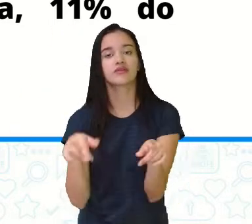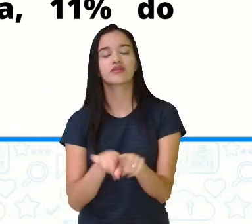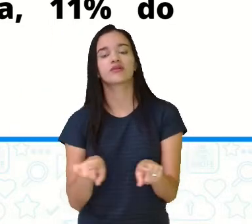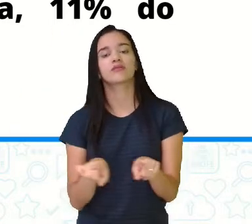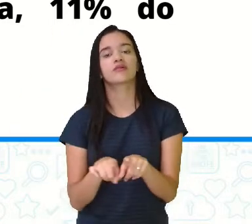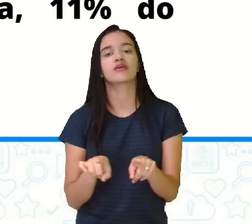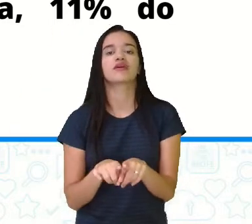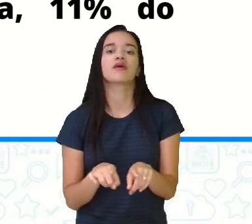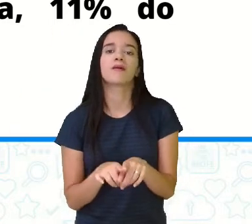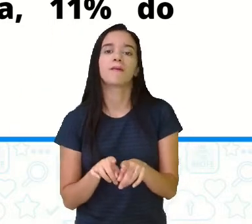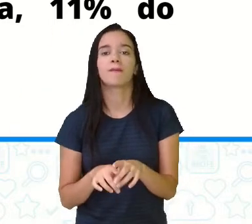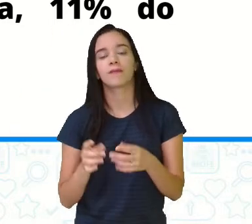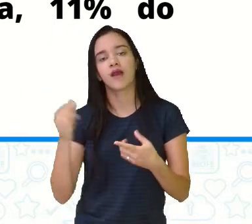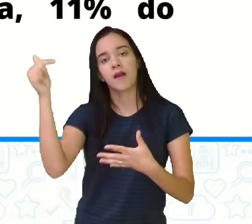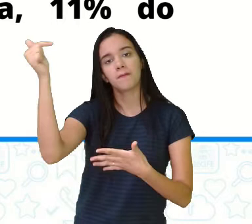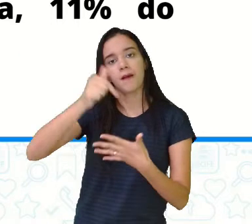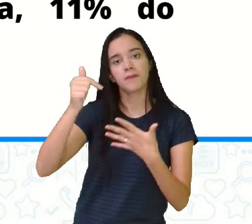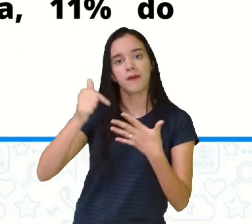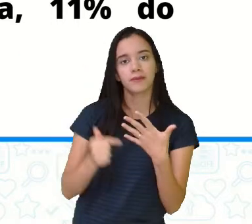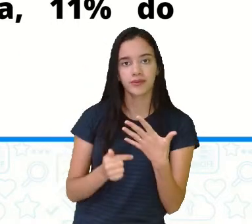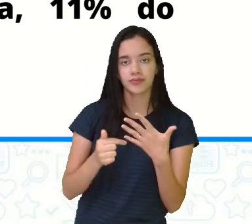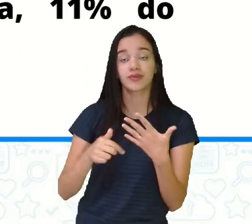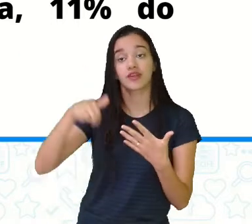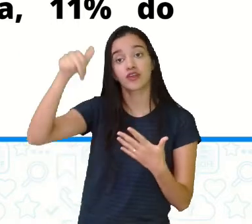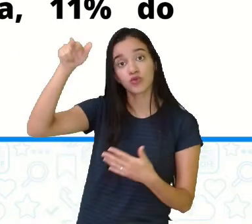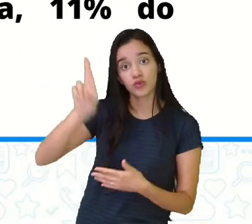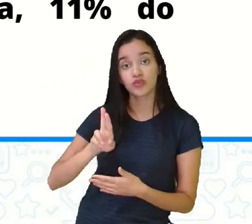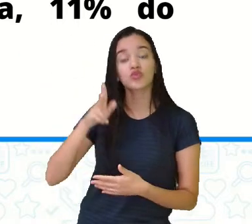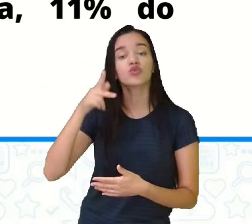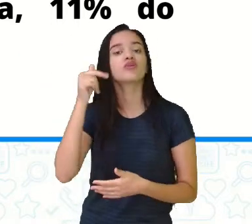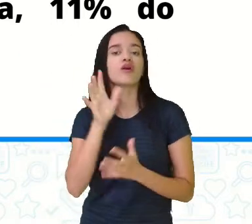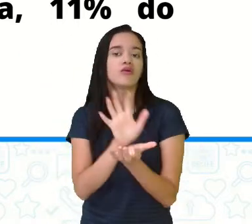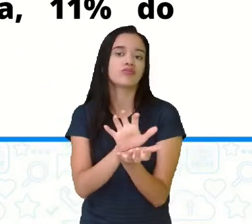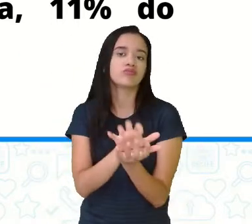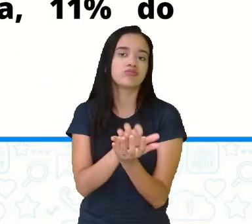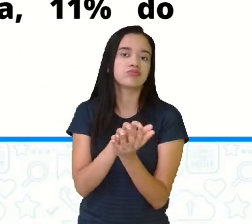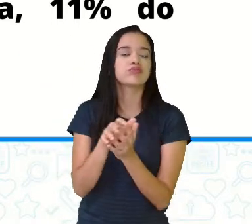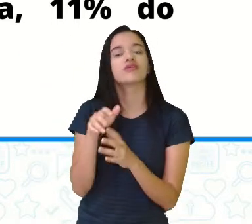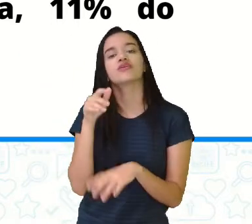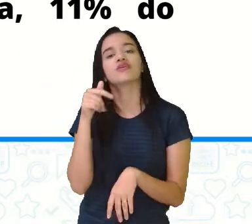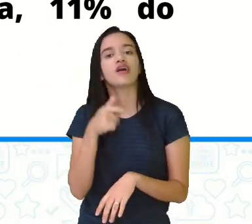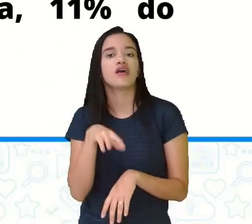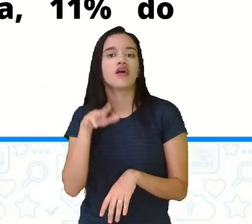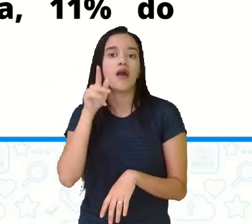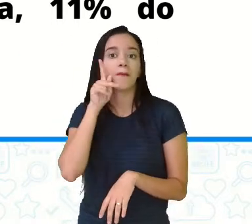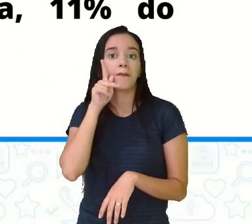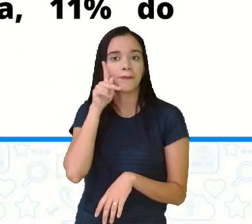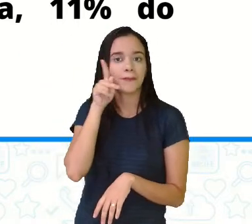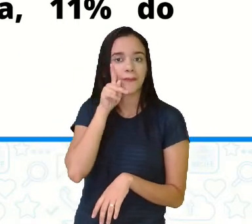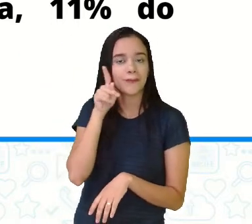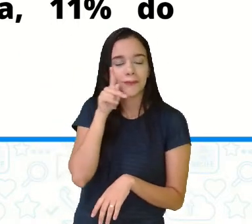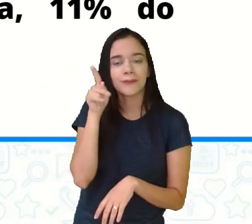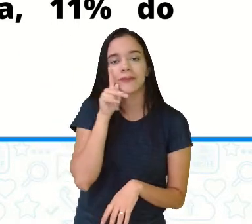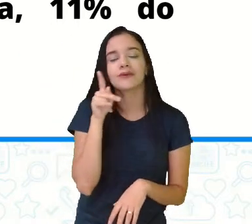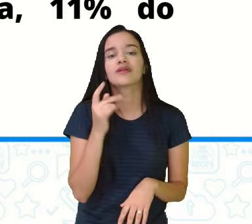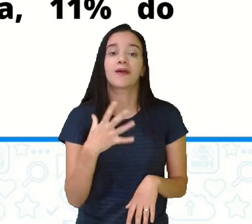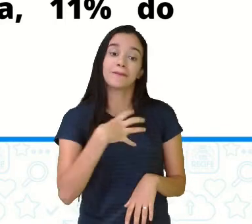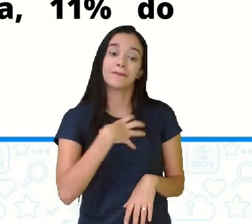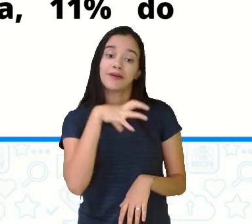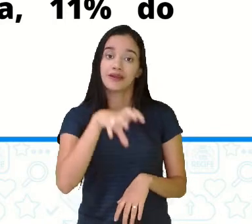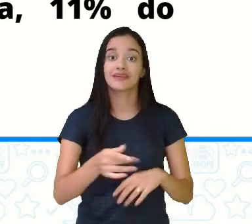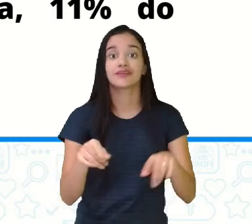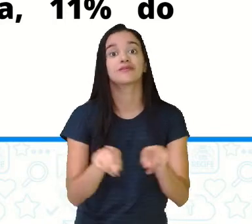do Maranhão, Piauí, Ceará, Rio Grande do Norte, Paraíba, Pernambuco, Alagoas, Sergipe, Bahia e parte de Minas